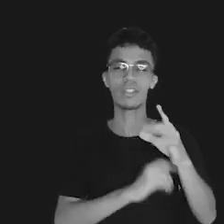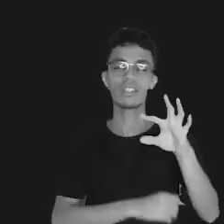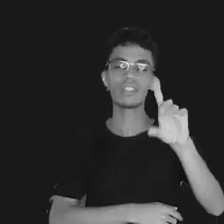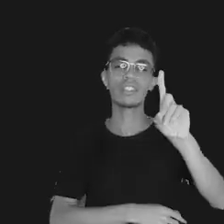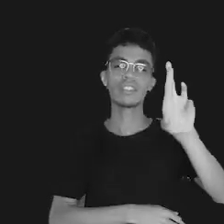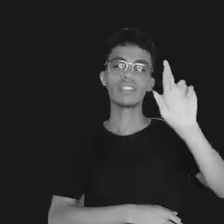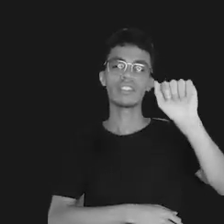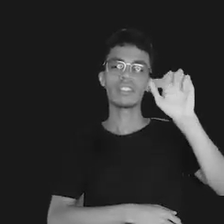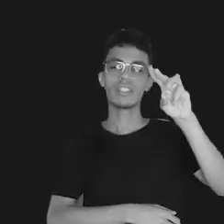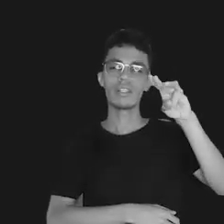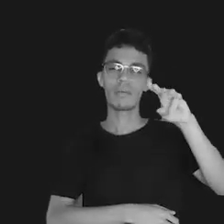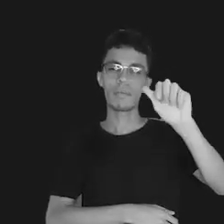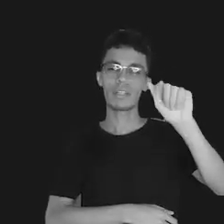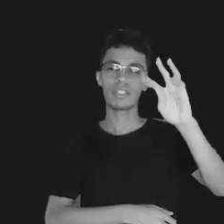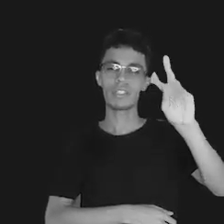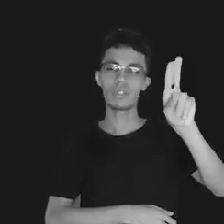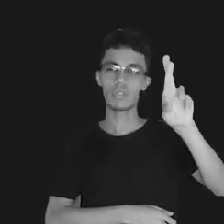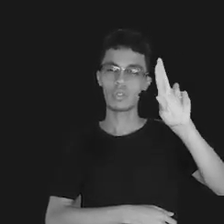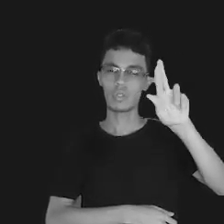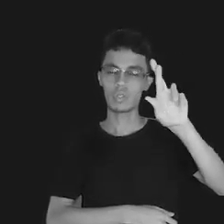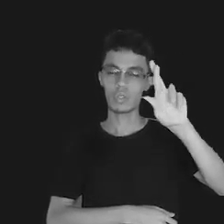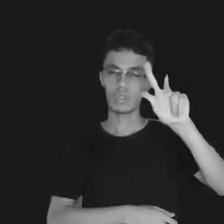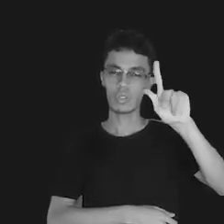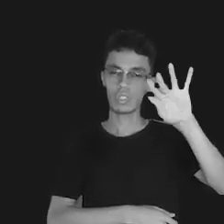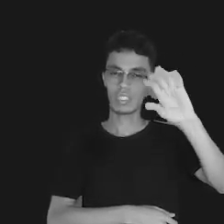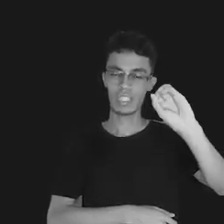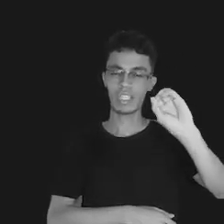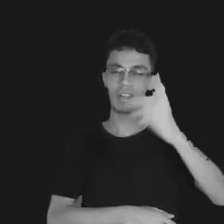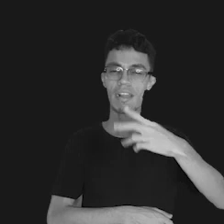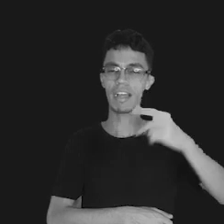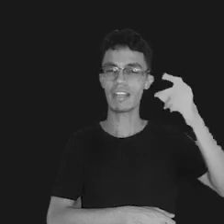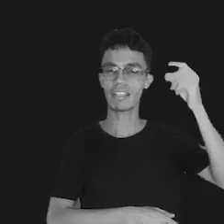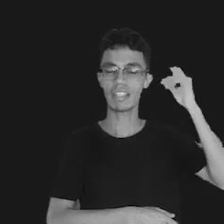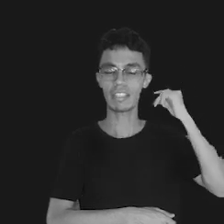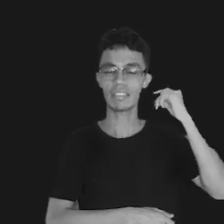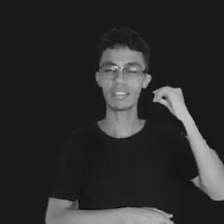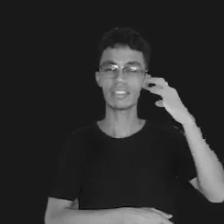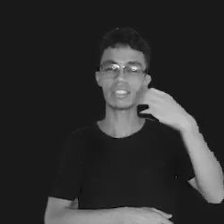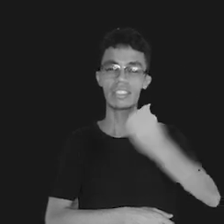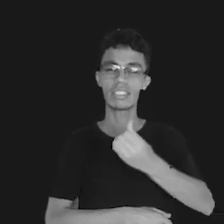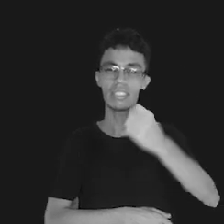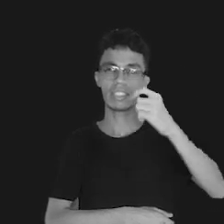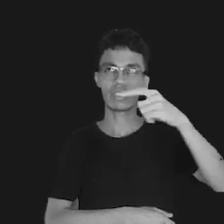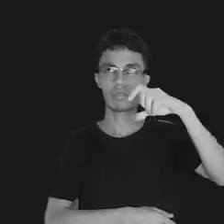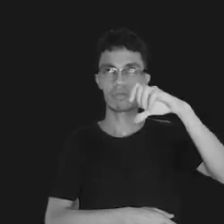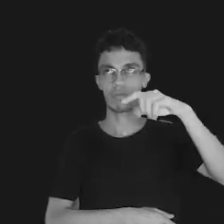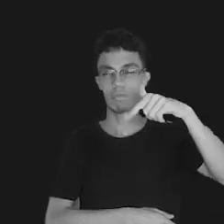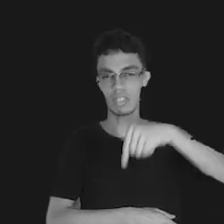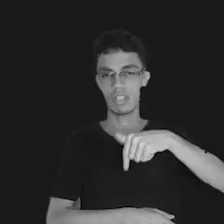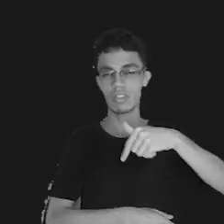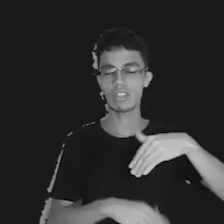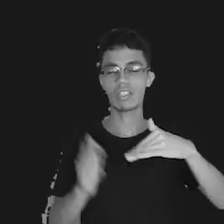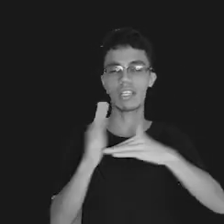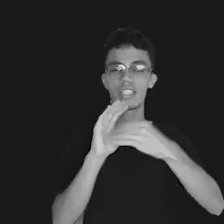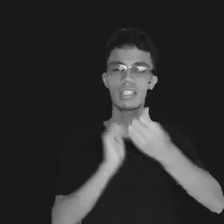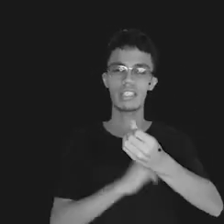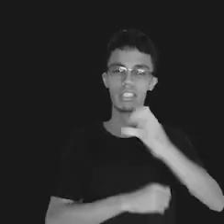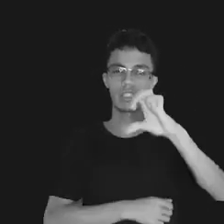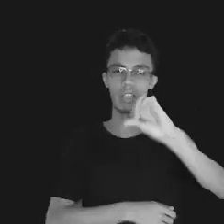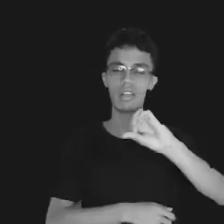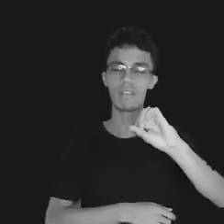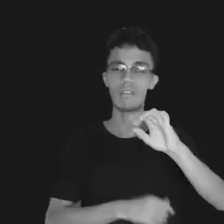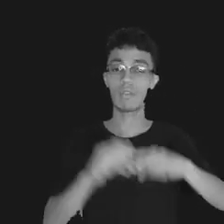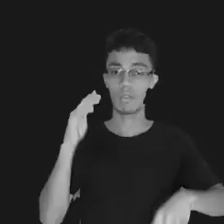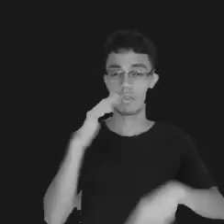ela fez em plena ditadura militar, né, de 67 a 69. Essa foi a 4ª